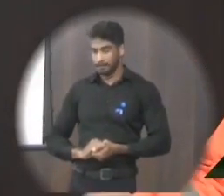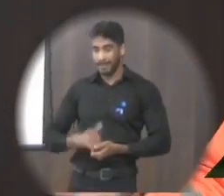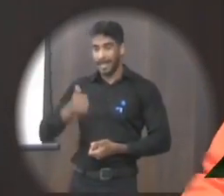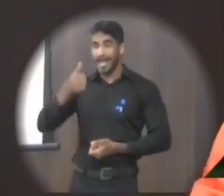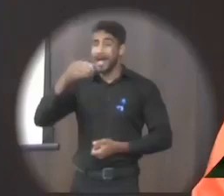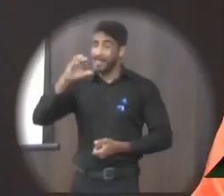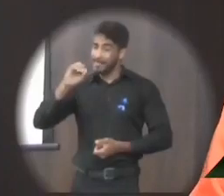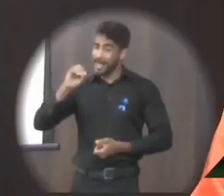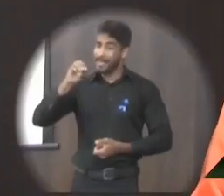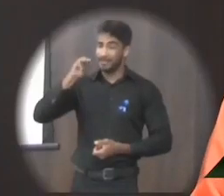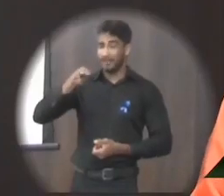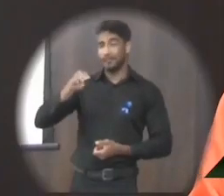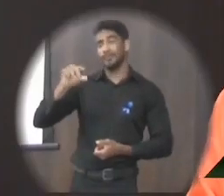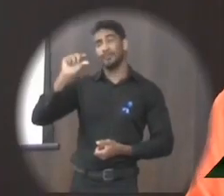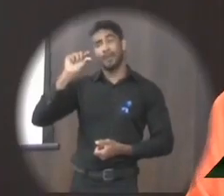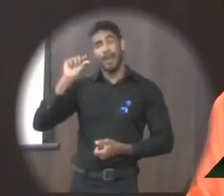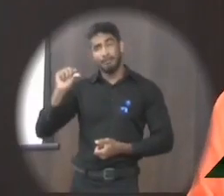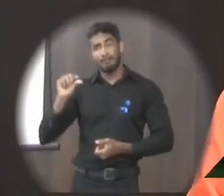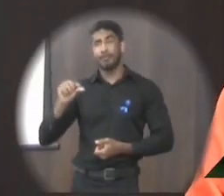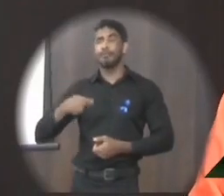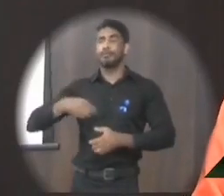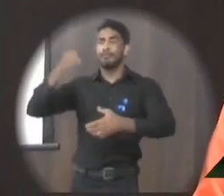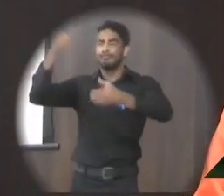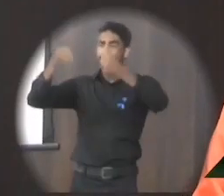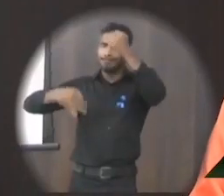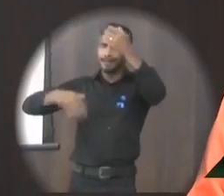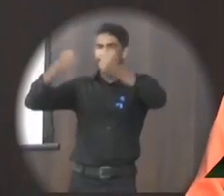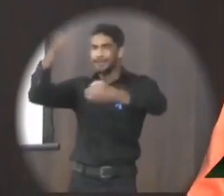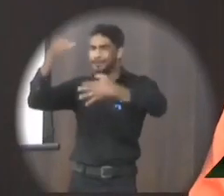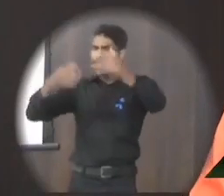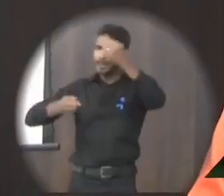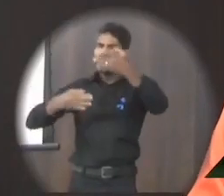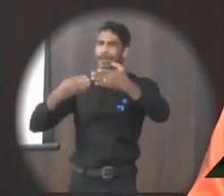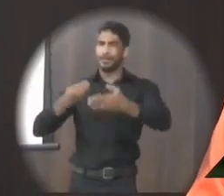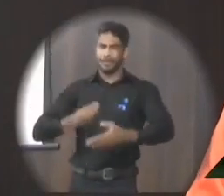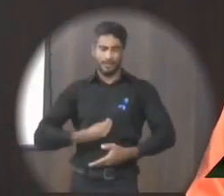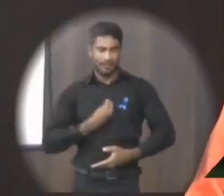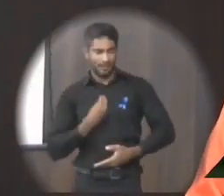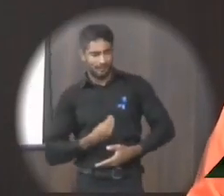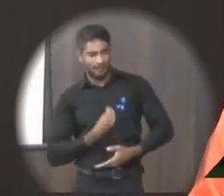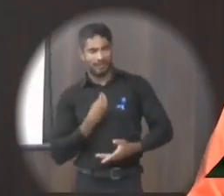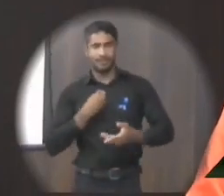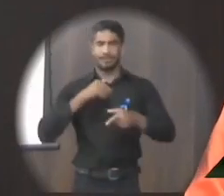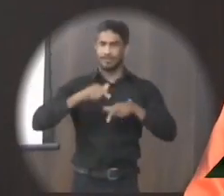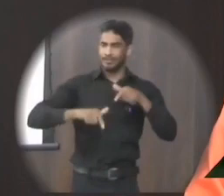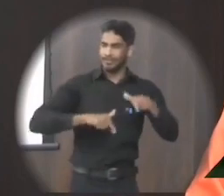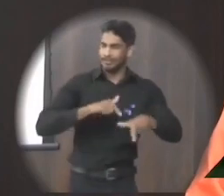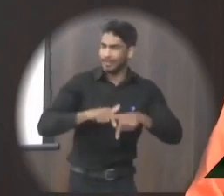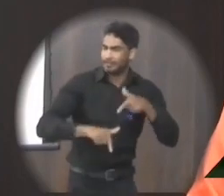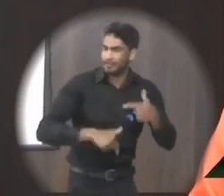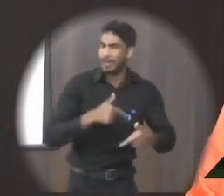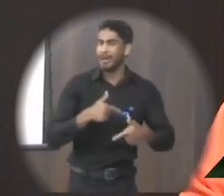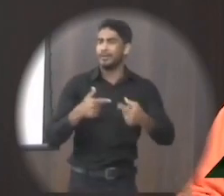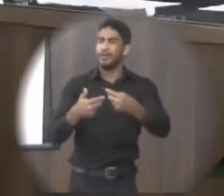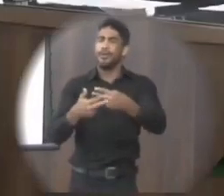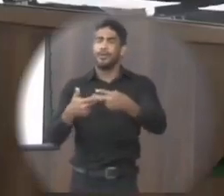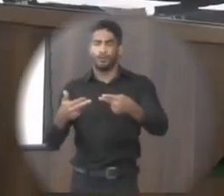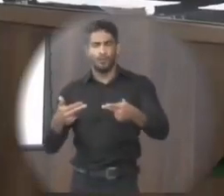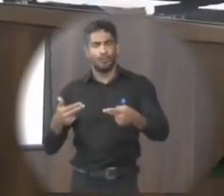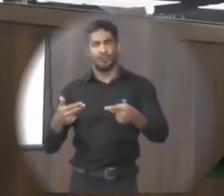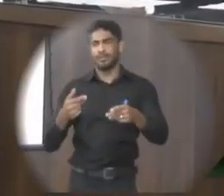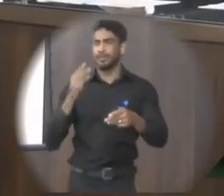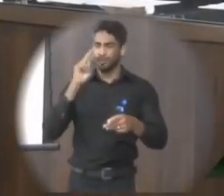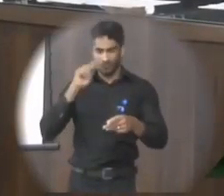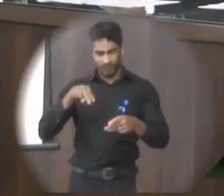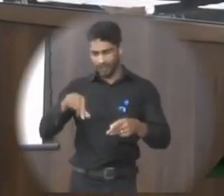10 minutos é muito pouco, né, senhor presidente, para estar falando sobre a minha vida, sobre a minha carreira, sobre coisas desse tipo. A gente não veio